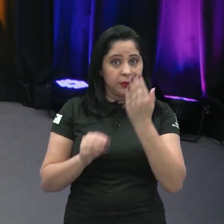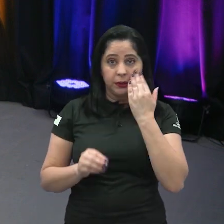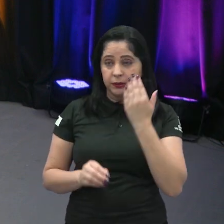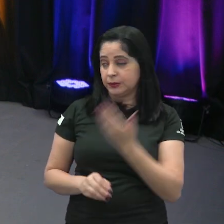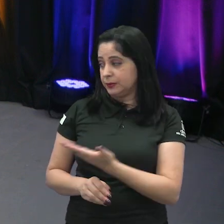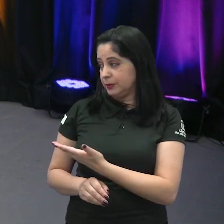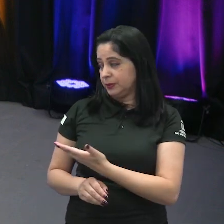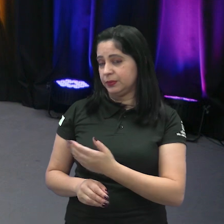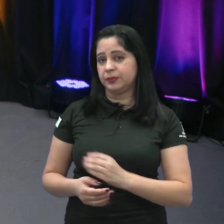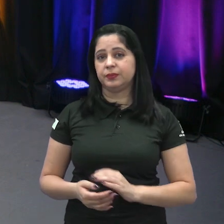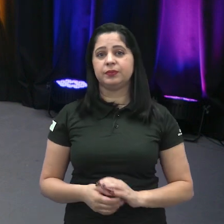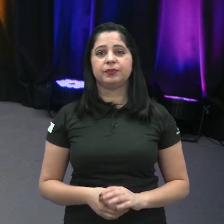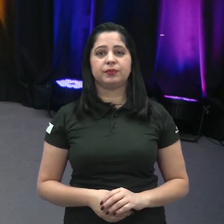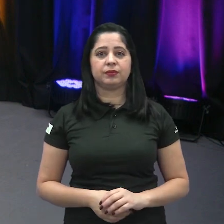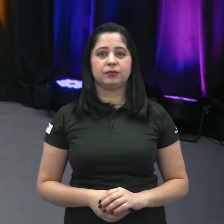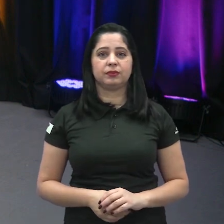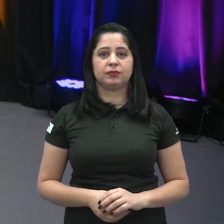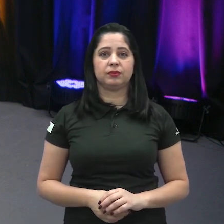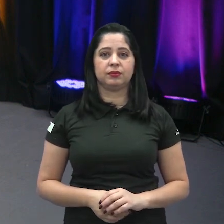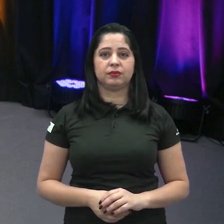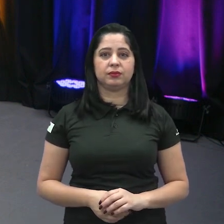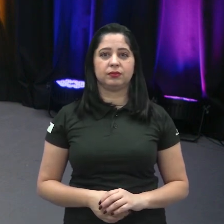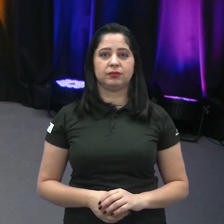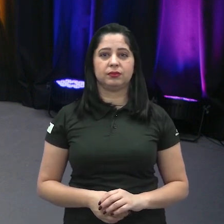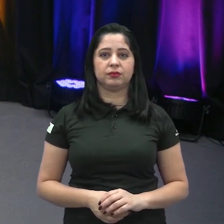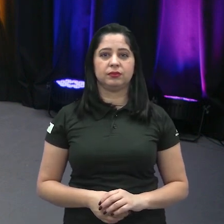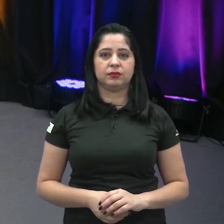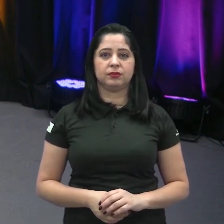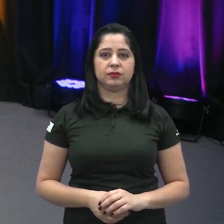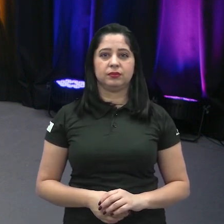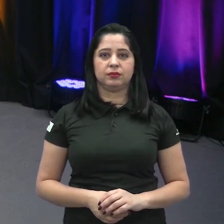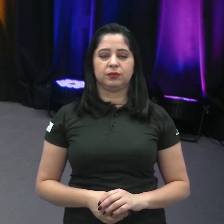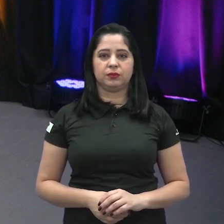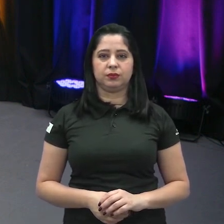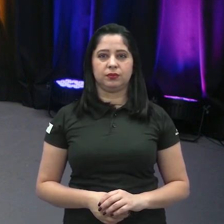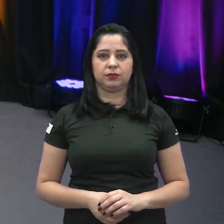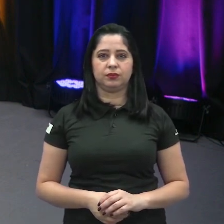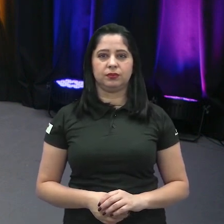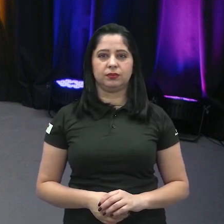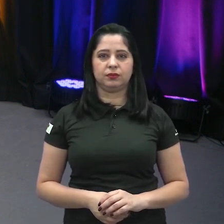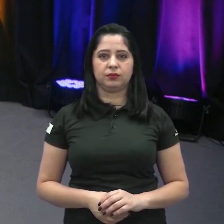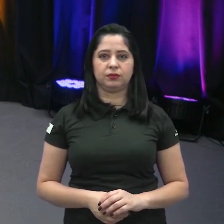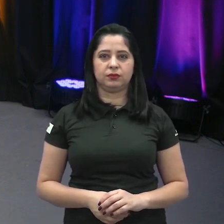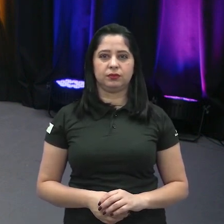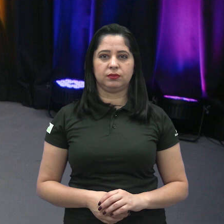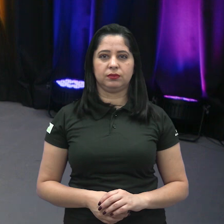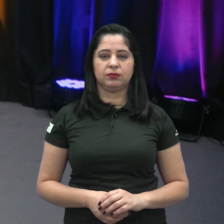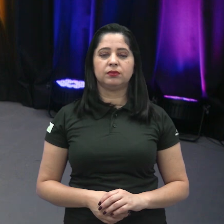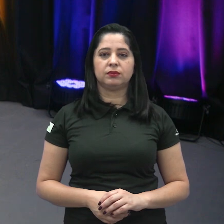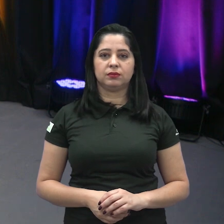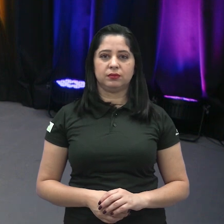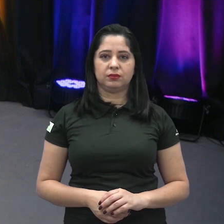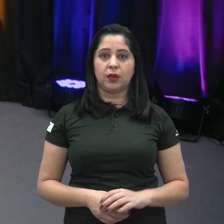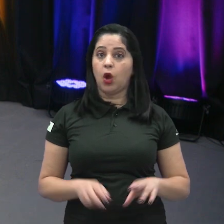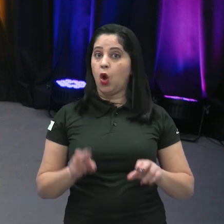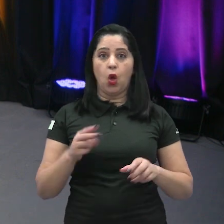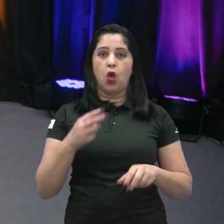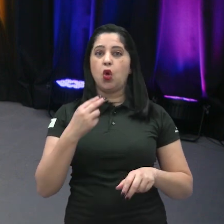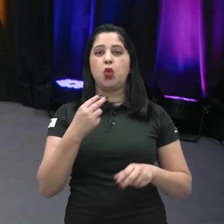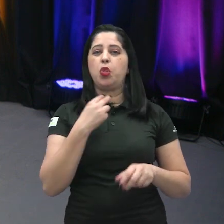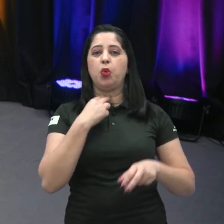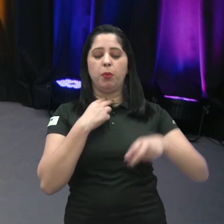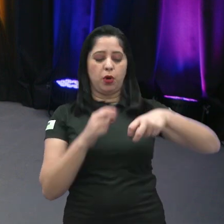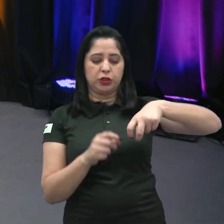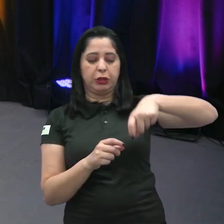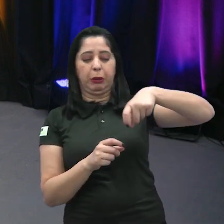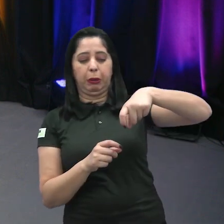também demonstra muito a questão da flexibilidade do quadríceps, que às vezes está à